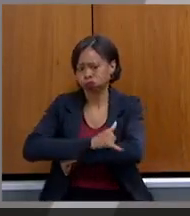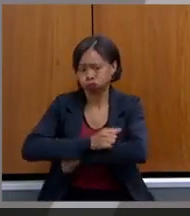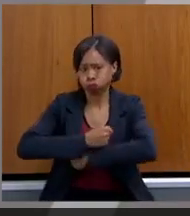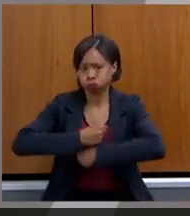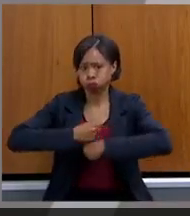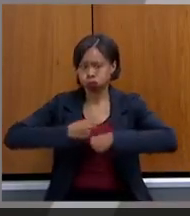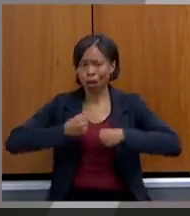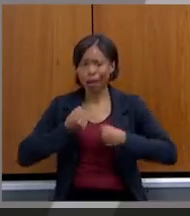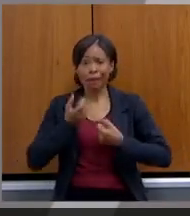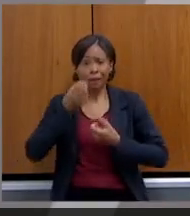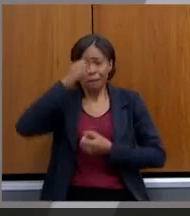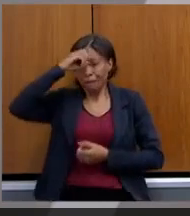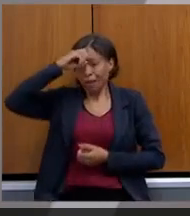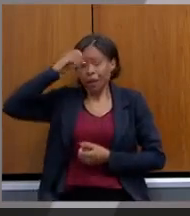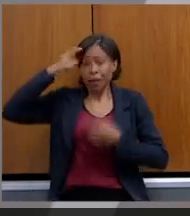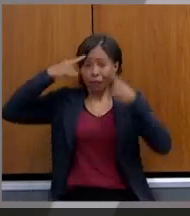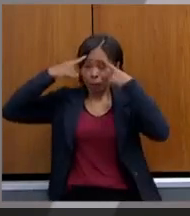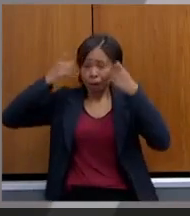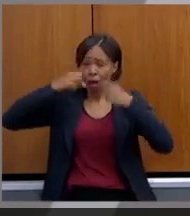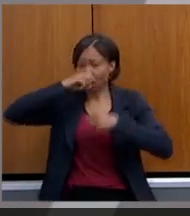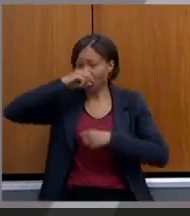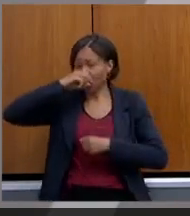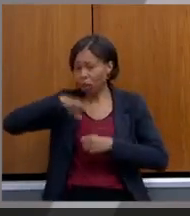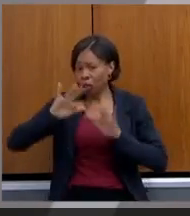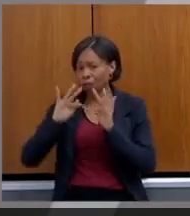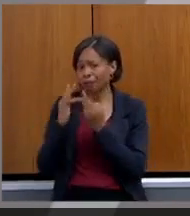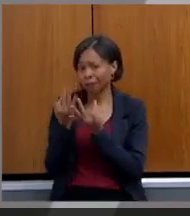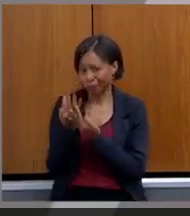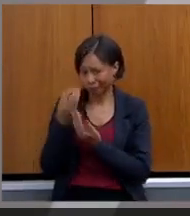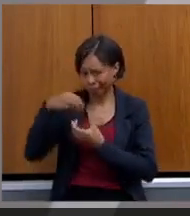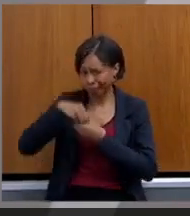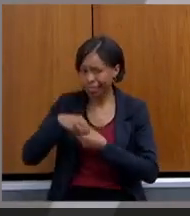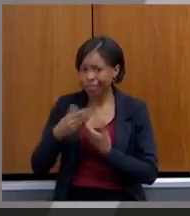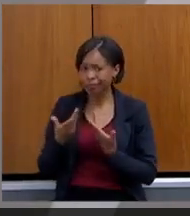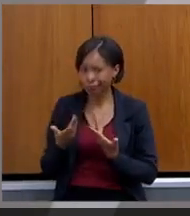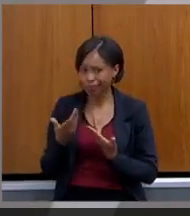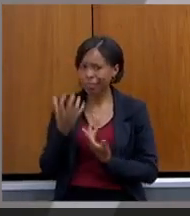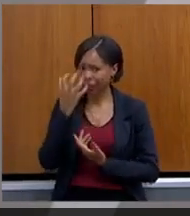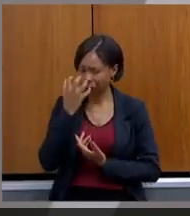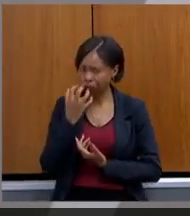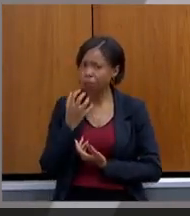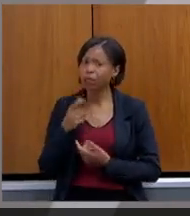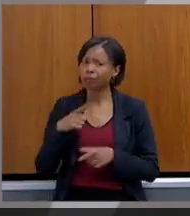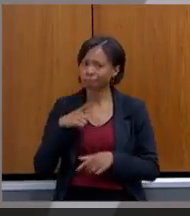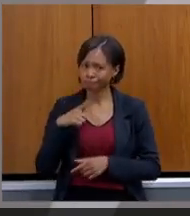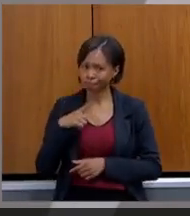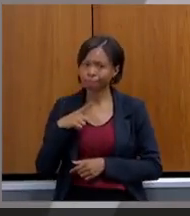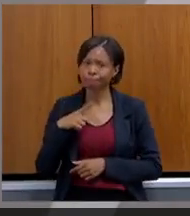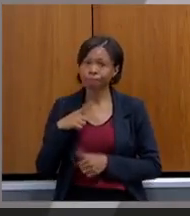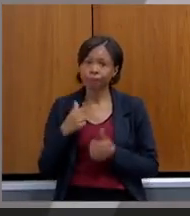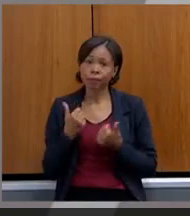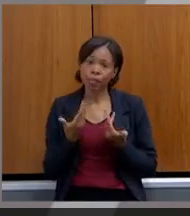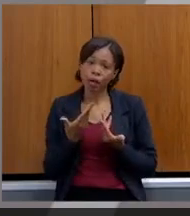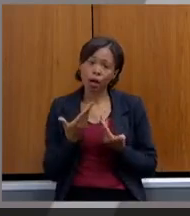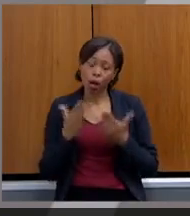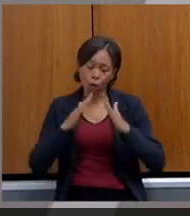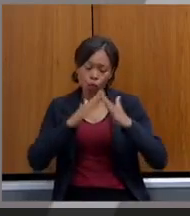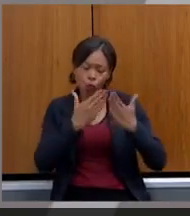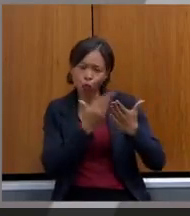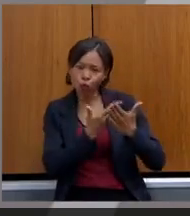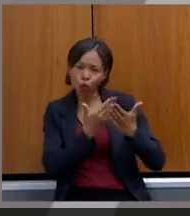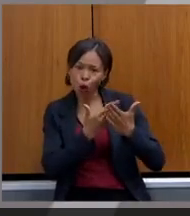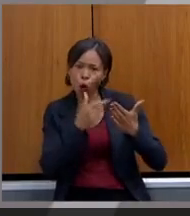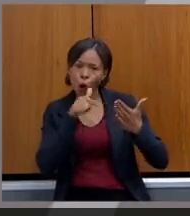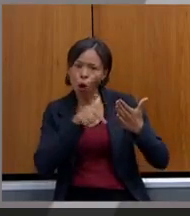família que muitas vezes você sabe que tem a violência séria né então o melhor lugar é a escola